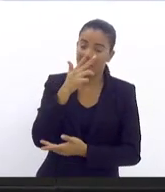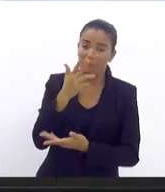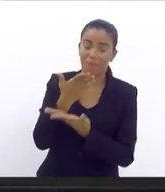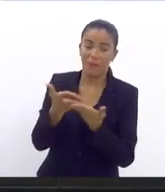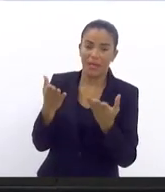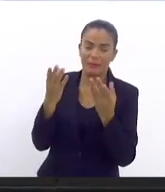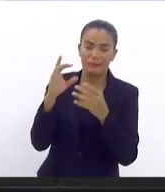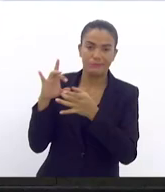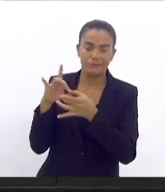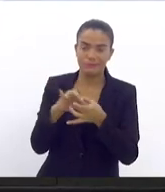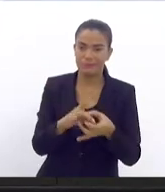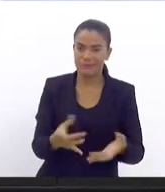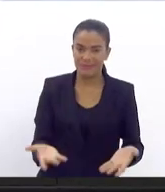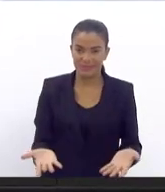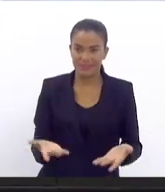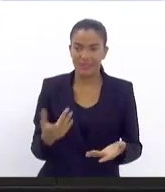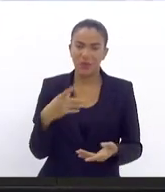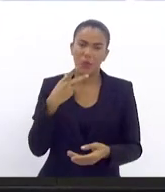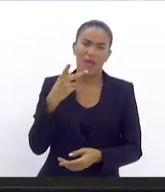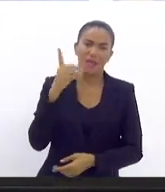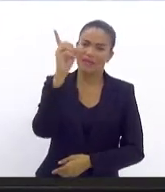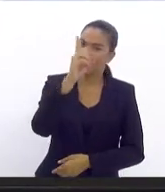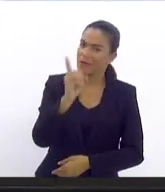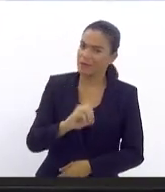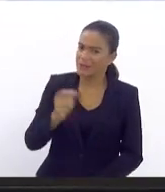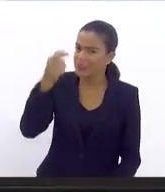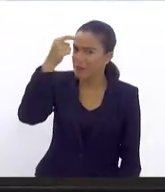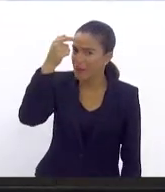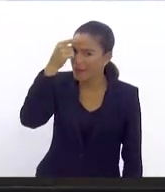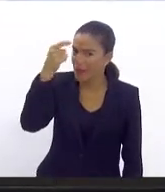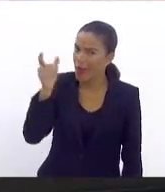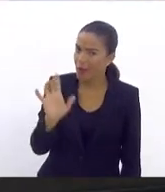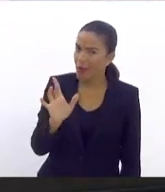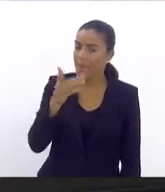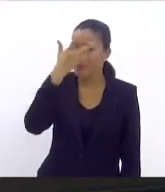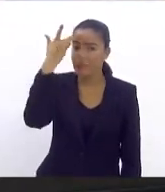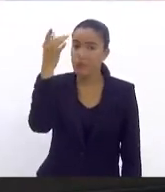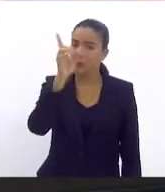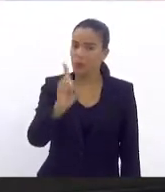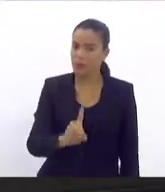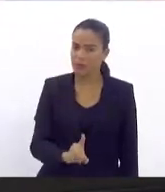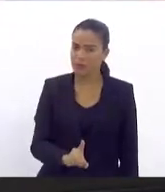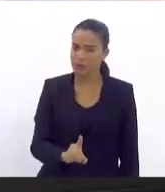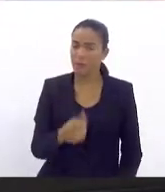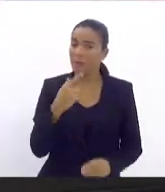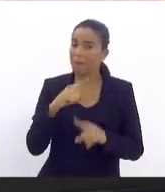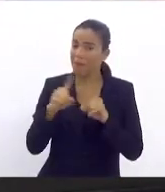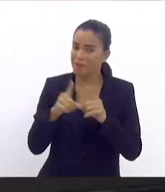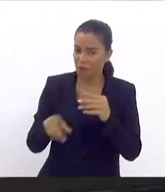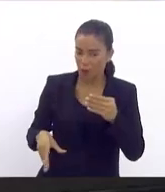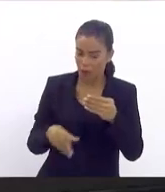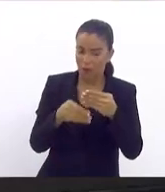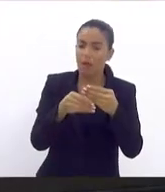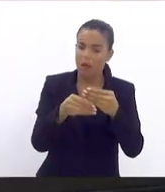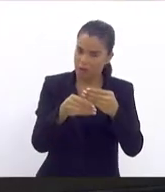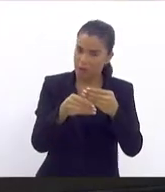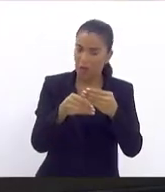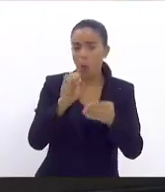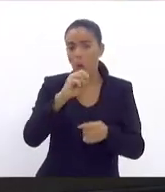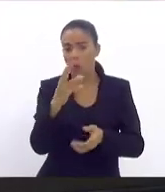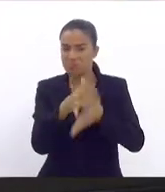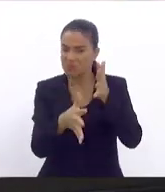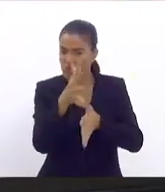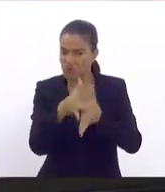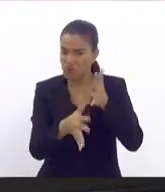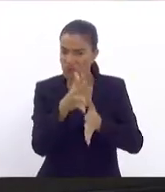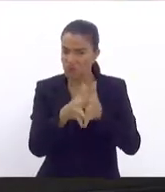que atualmente não se fala deficientes mentais, se fala pessoas com deficiência. Mas se for anexado ou prejudicado,